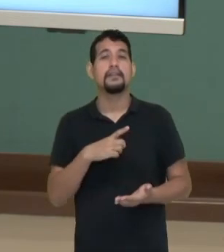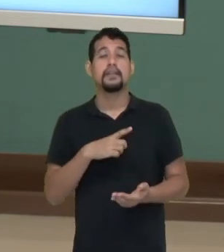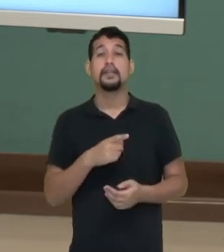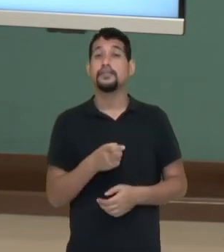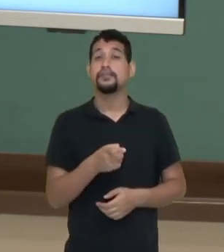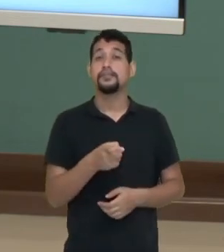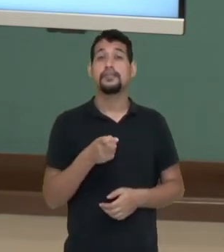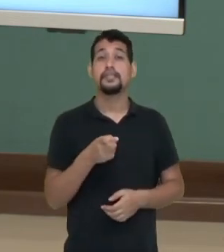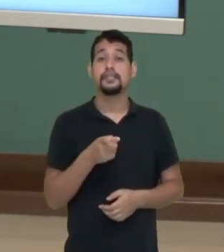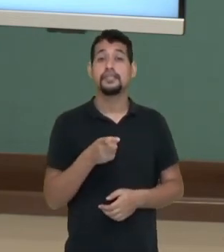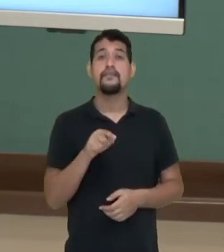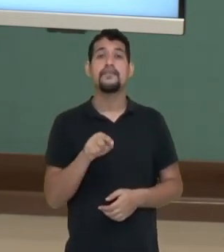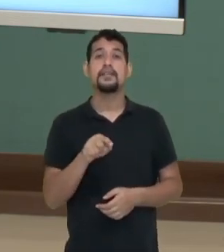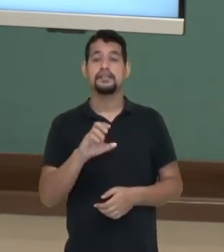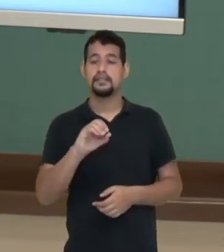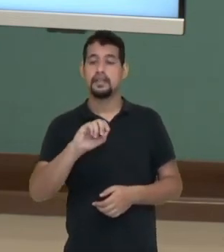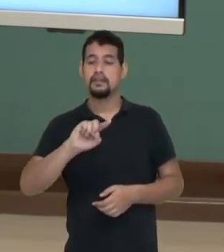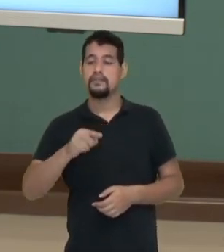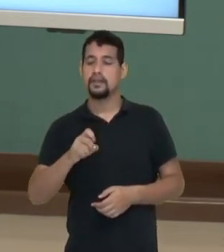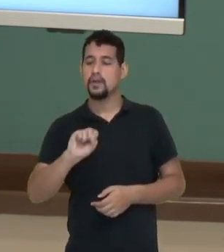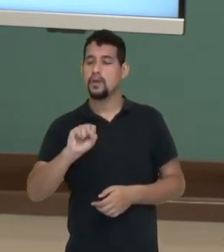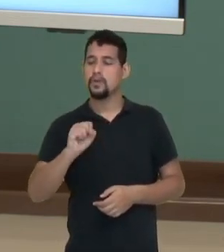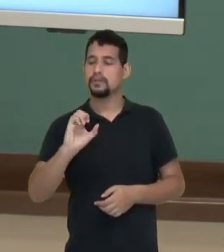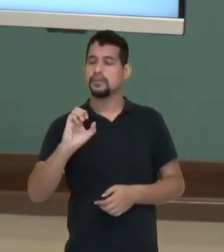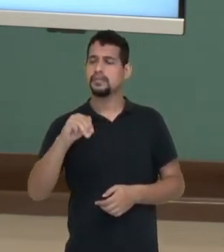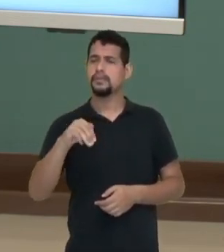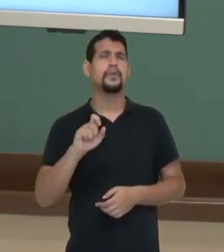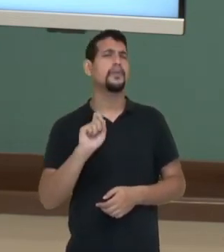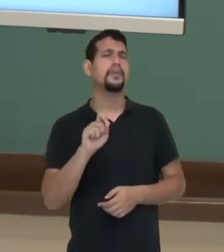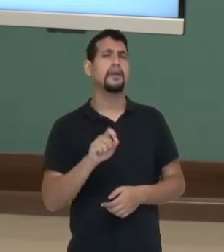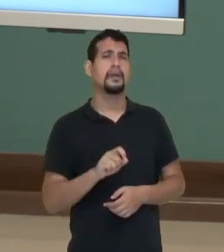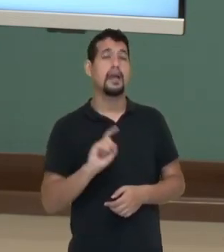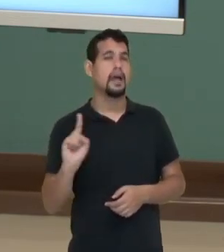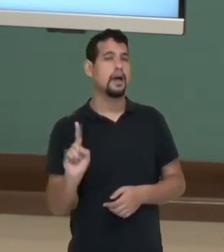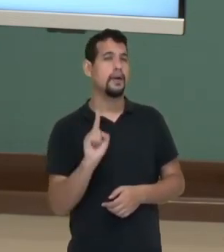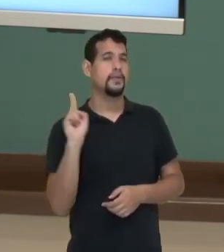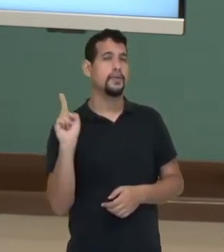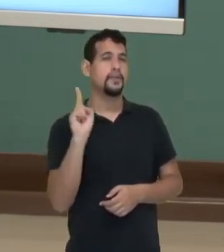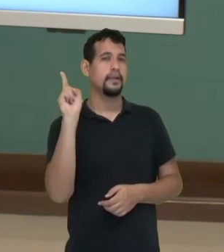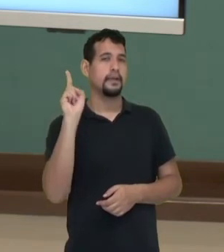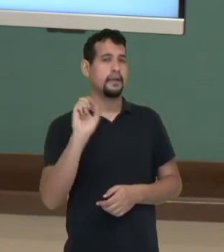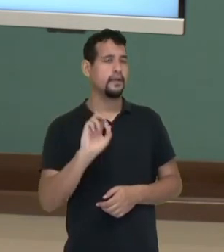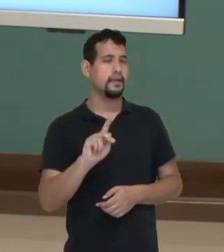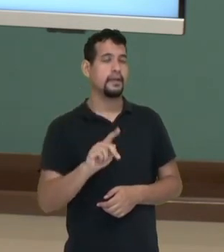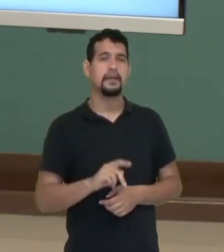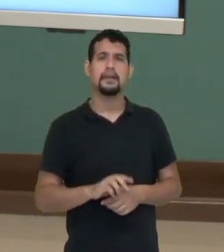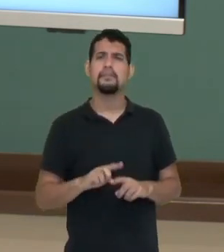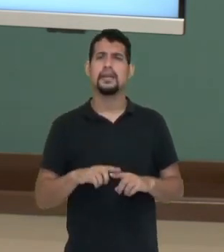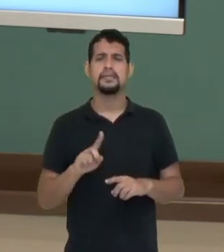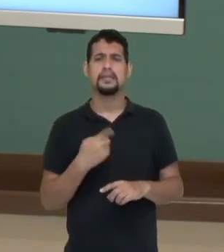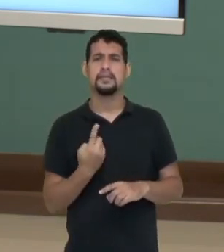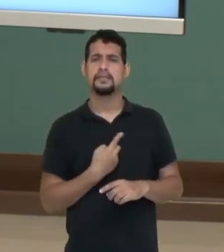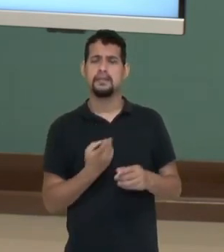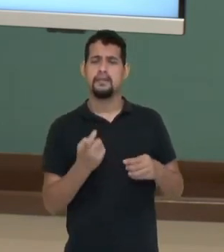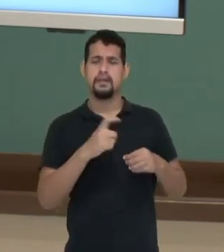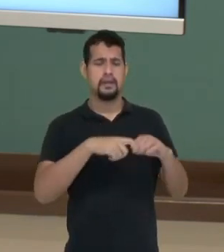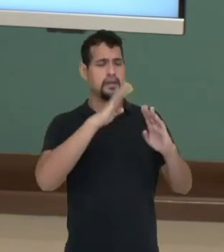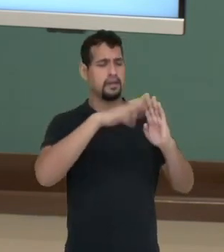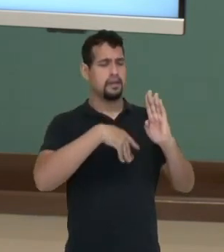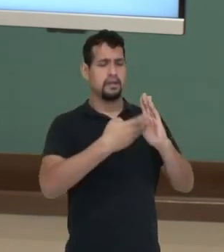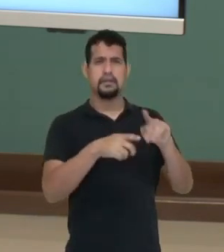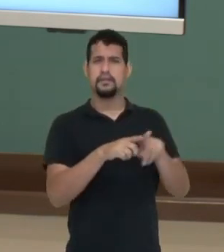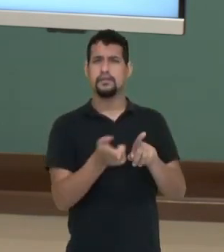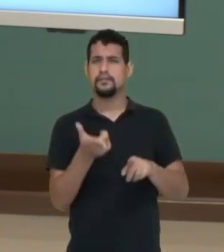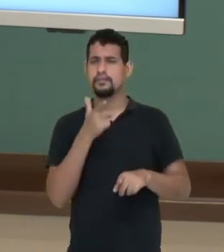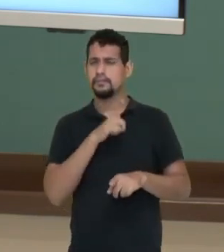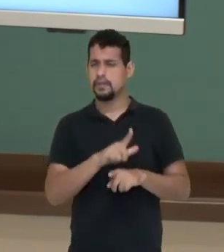x vezes 0,8 centímetros de altura, ok? Então, se a gente montar a tabela, a gente consegue